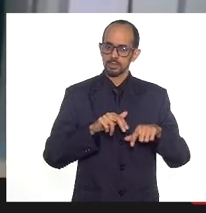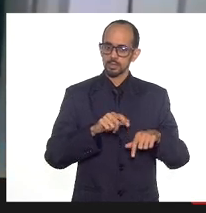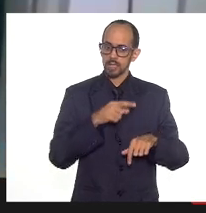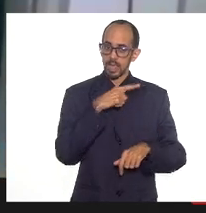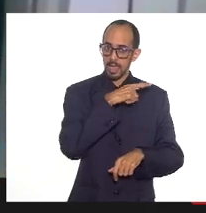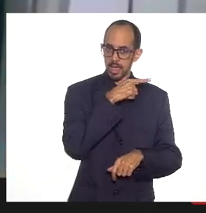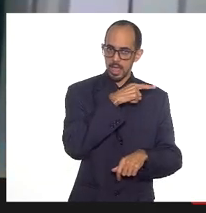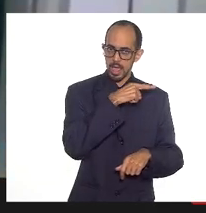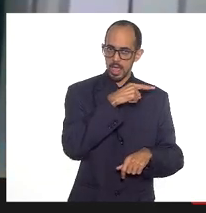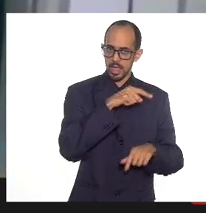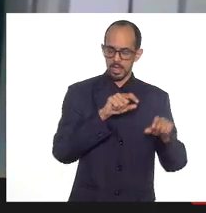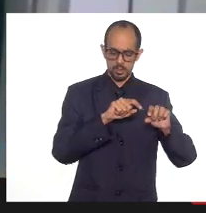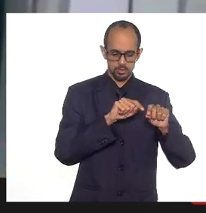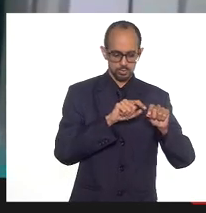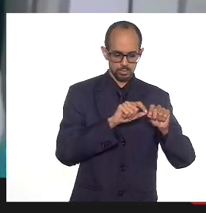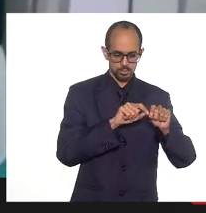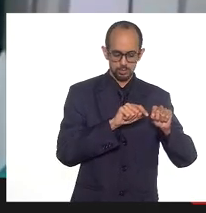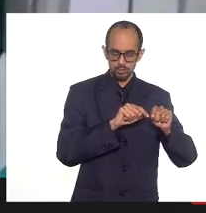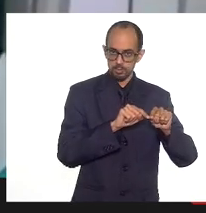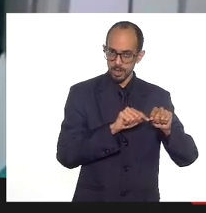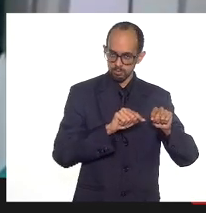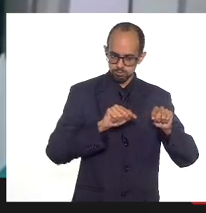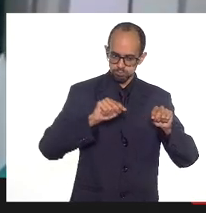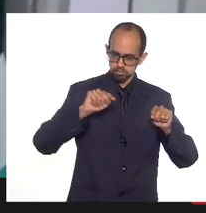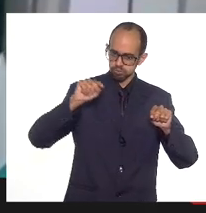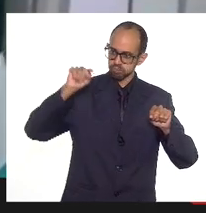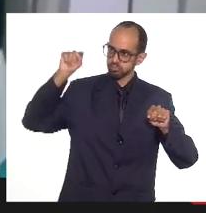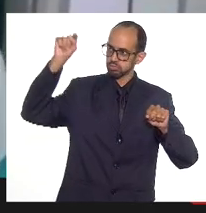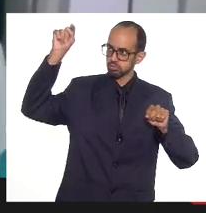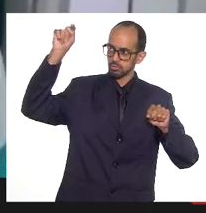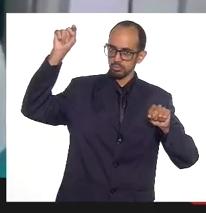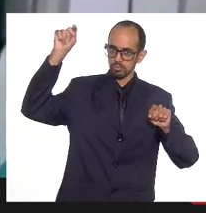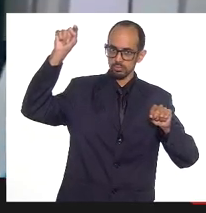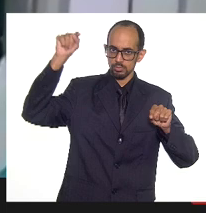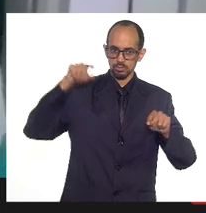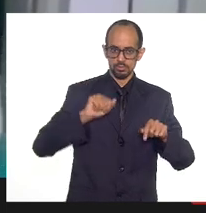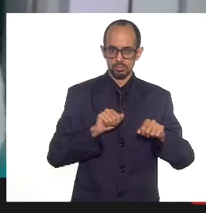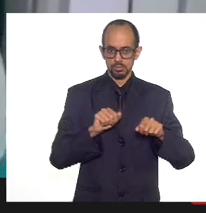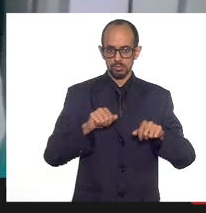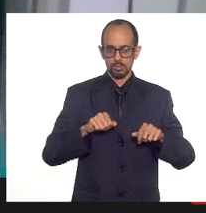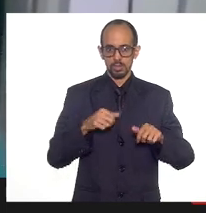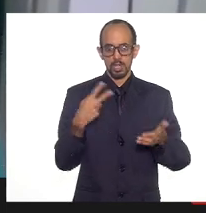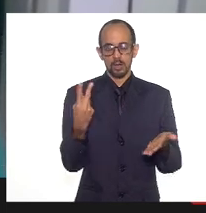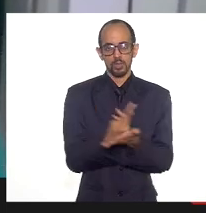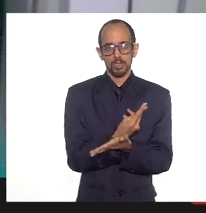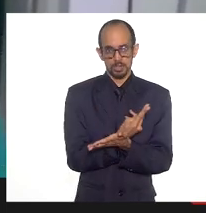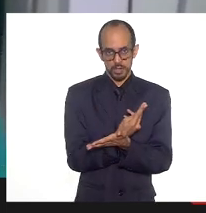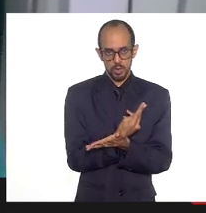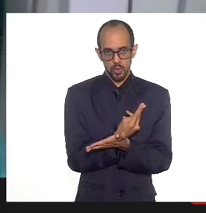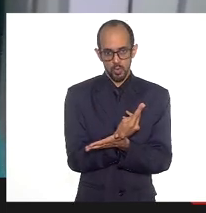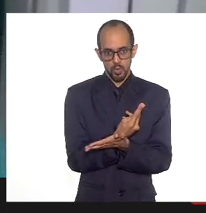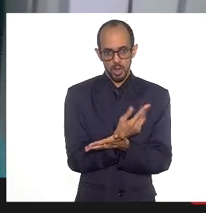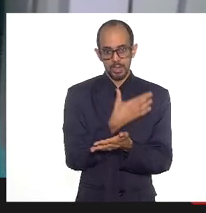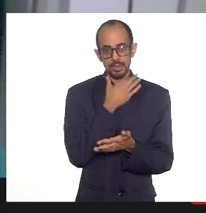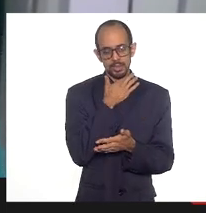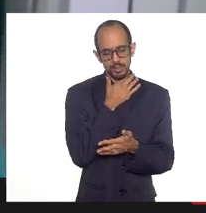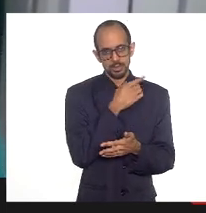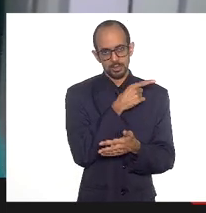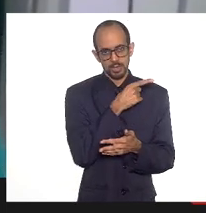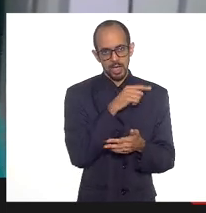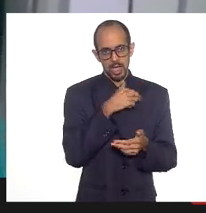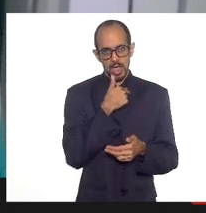na sua linha reta de crescimento econômico à base de 2 dígitos, em função da crise econômica internacional, a China